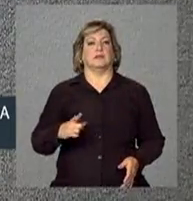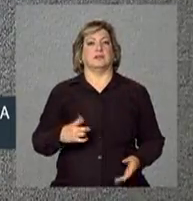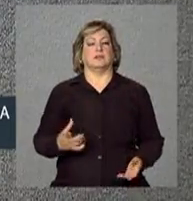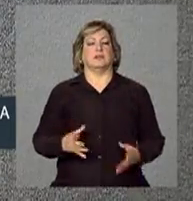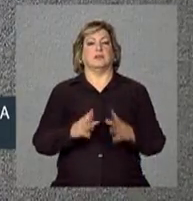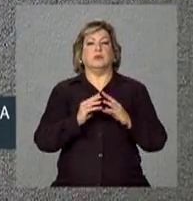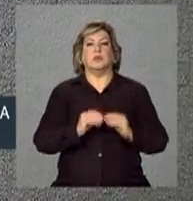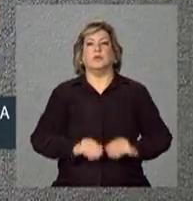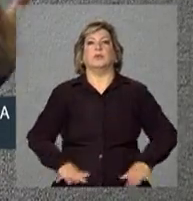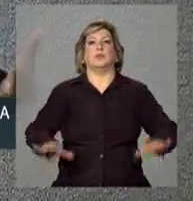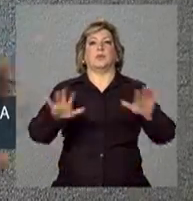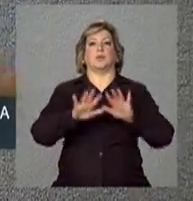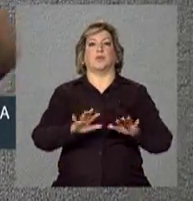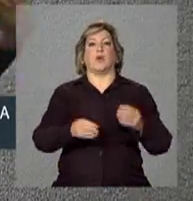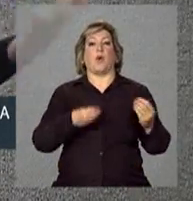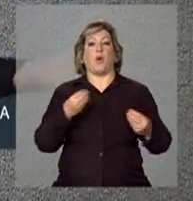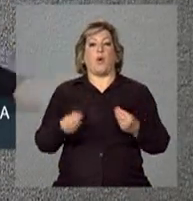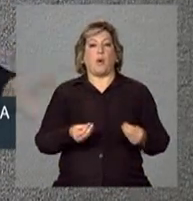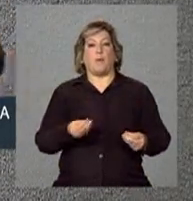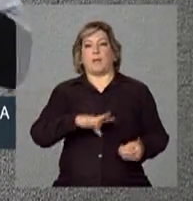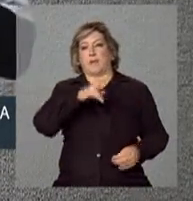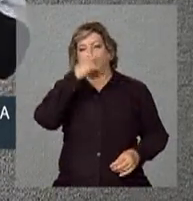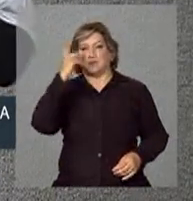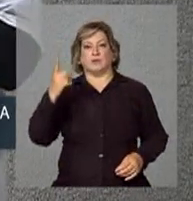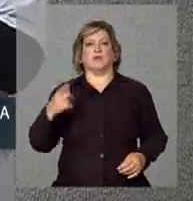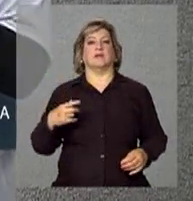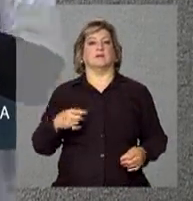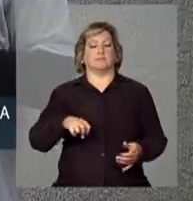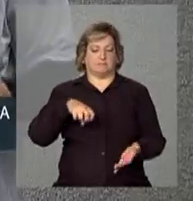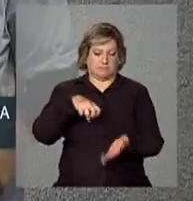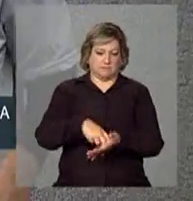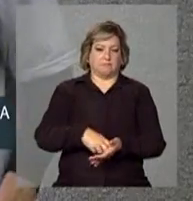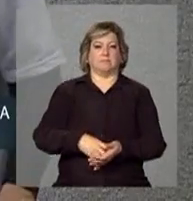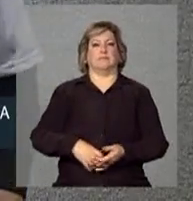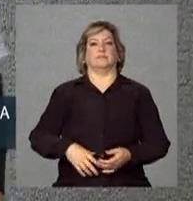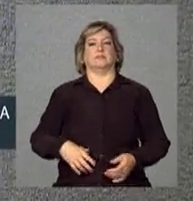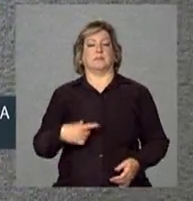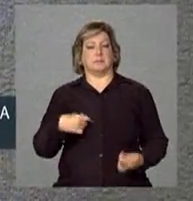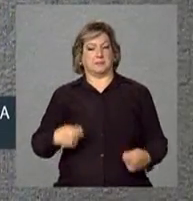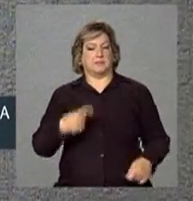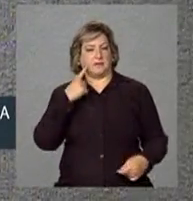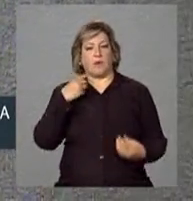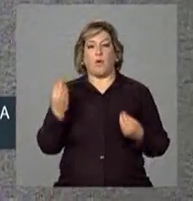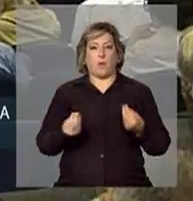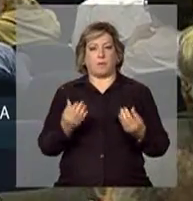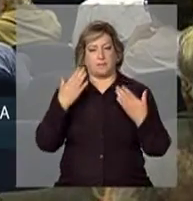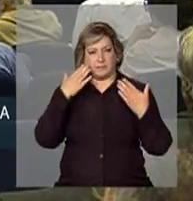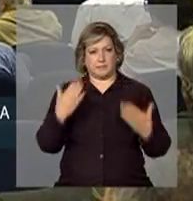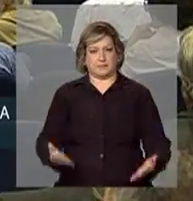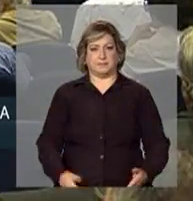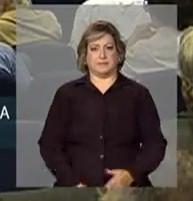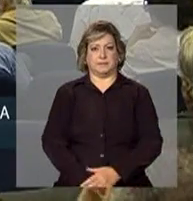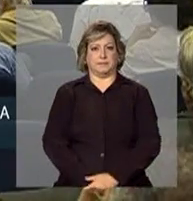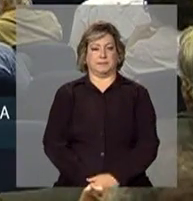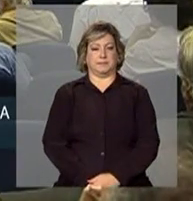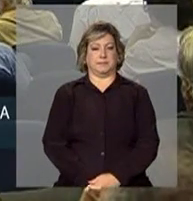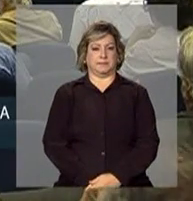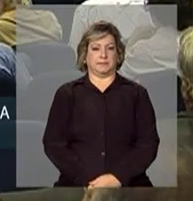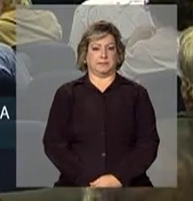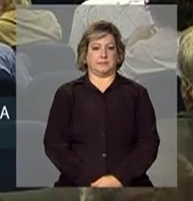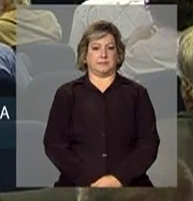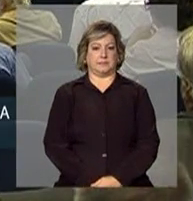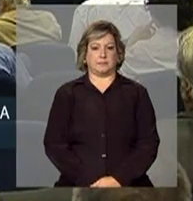dessas pessoas, o sossego dessas pessoas. Obrigada. Muito bem. Então,